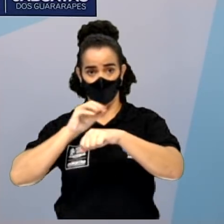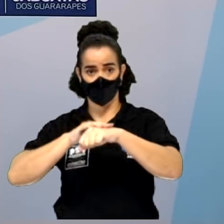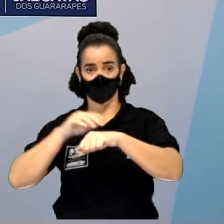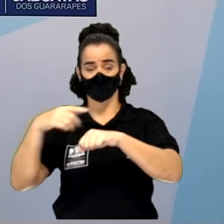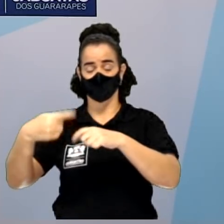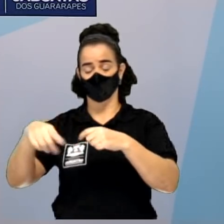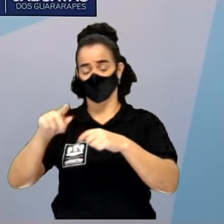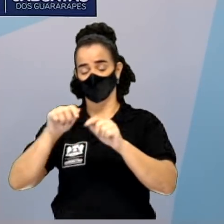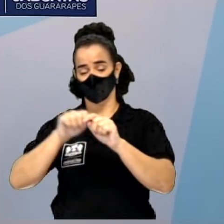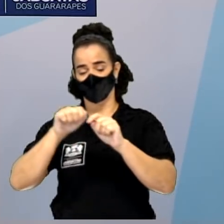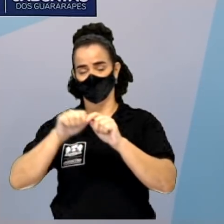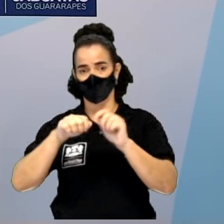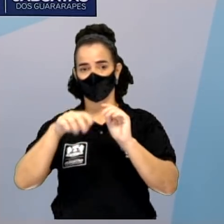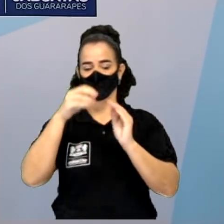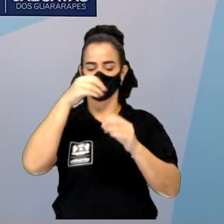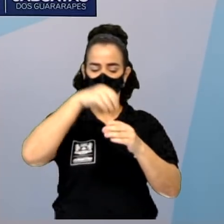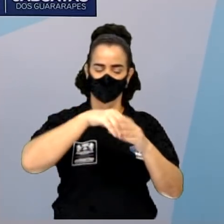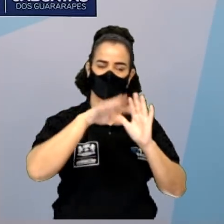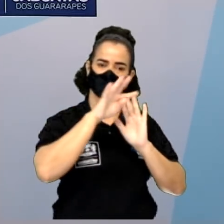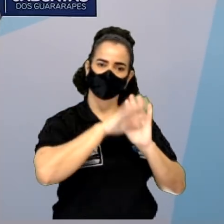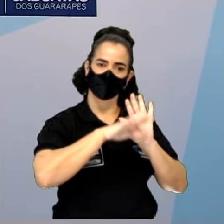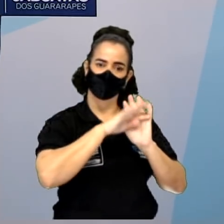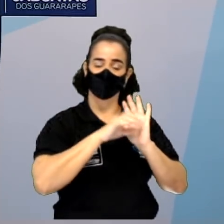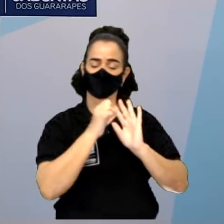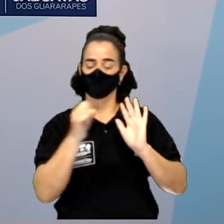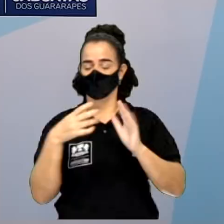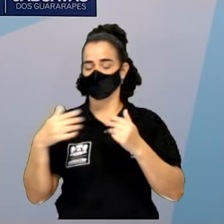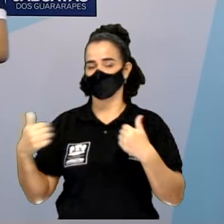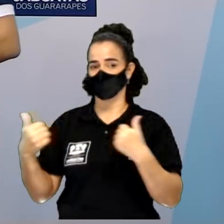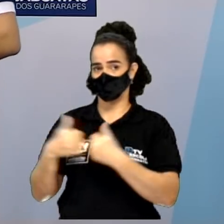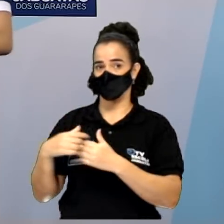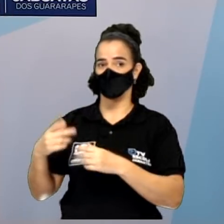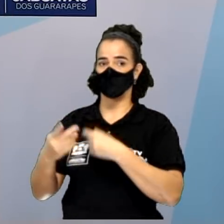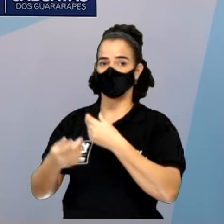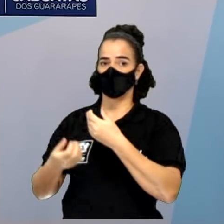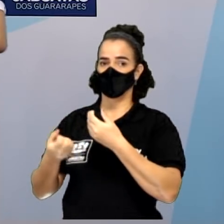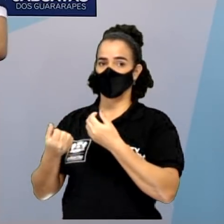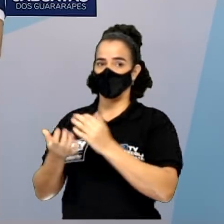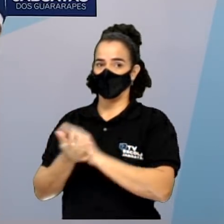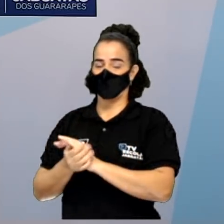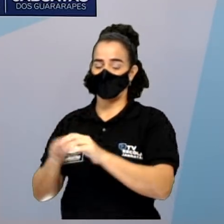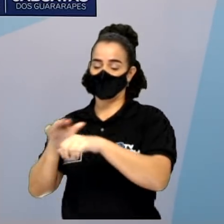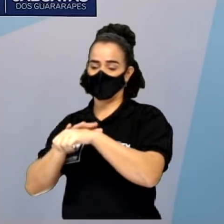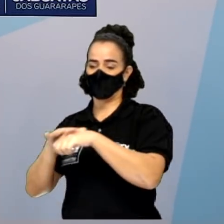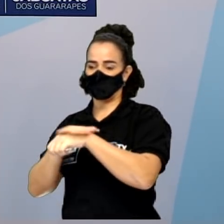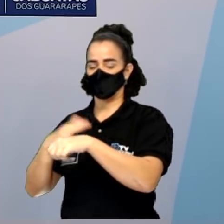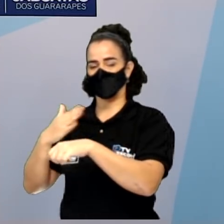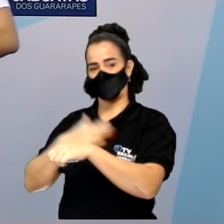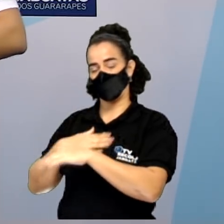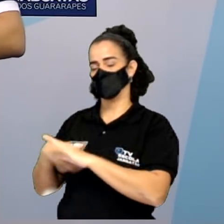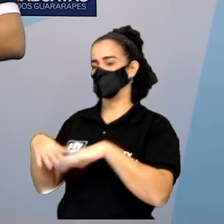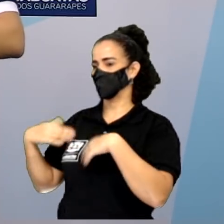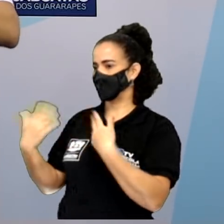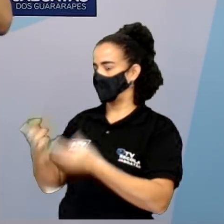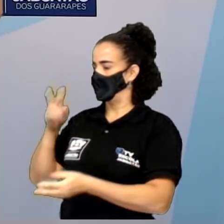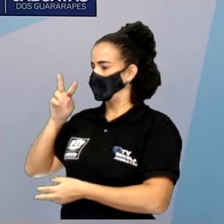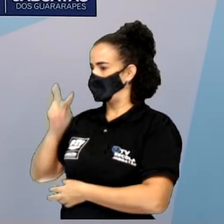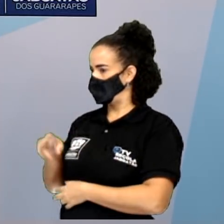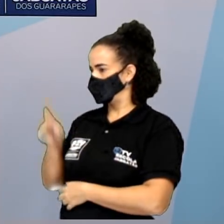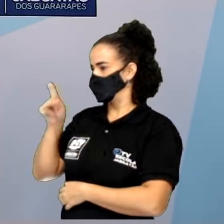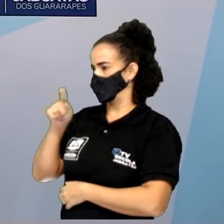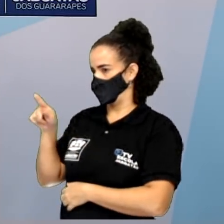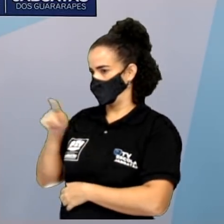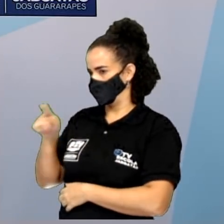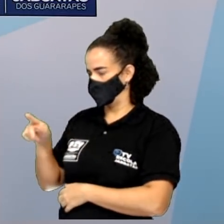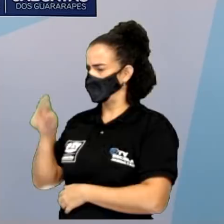texto. Então, quando você está conversando com alguém, por exemplo, se tivesse alguém aqui falando comigo e dissesse assim: olha, Everton, você viu a notícia que